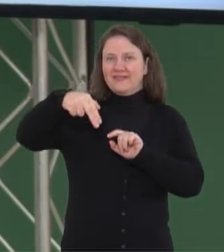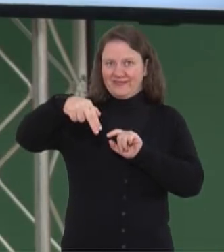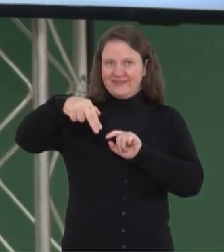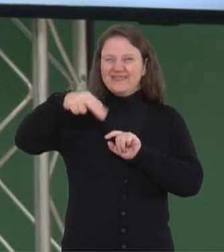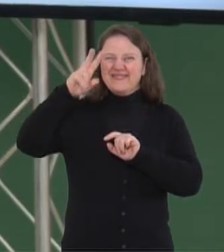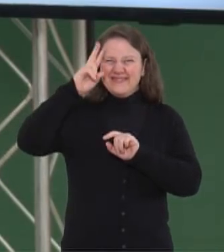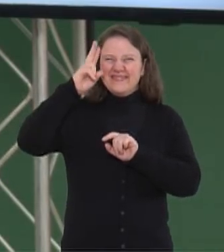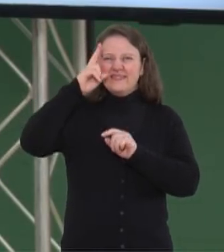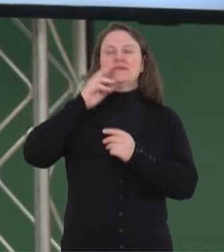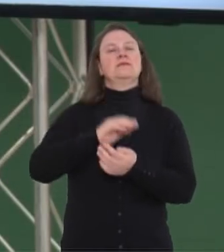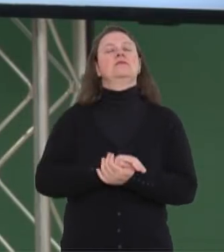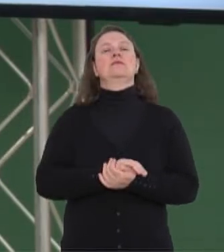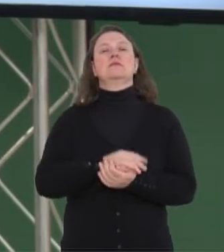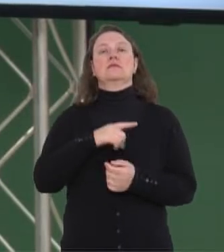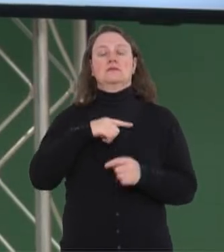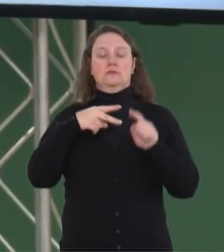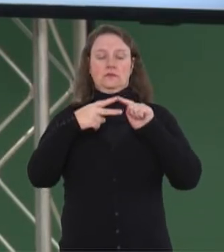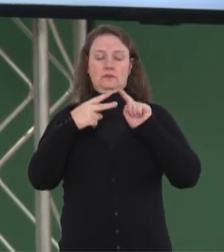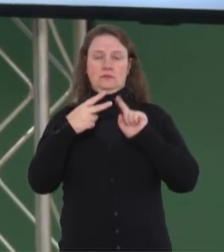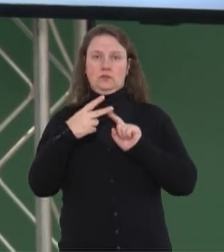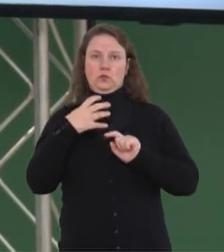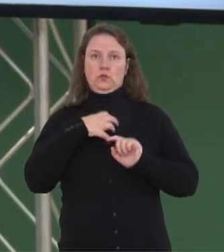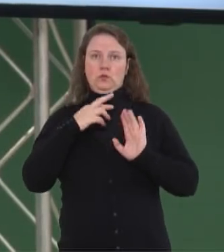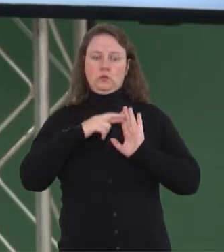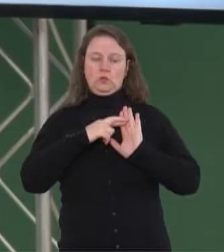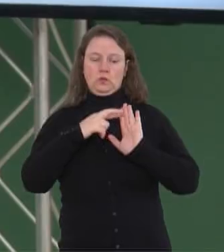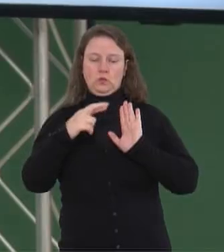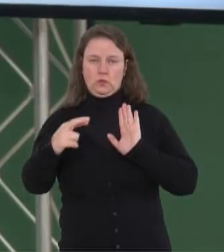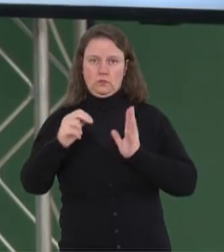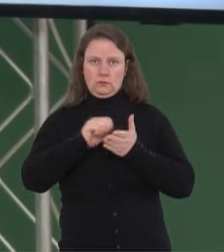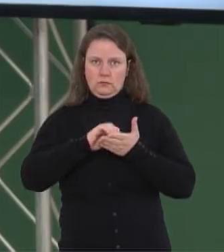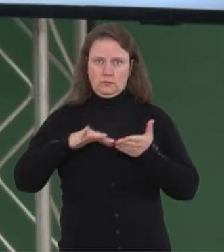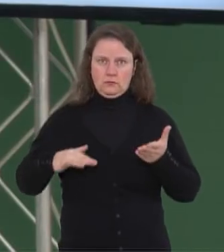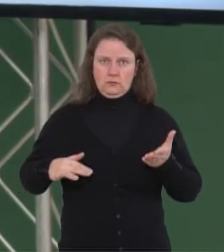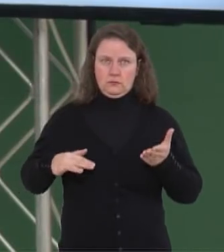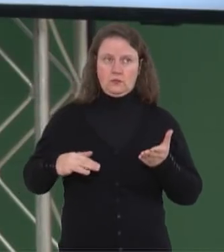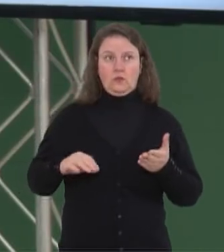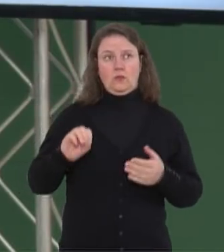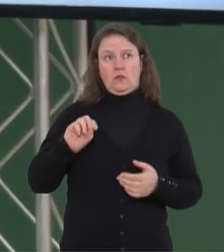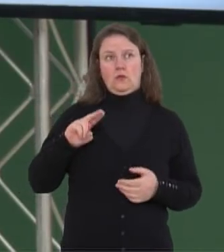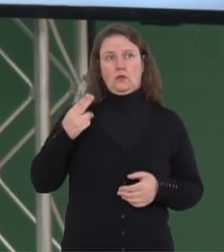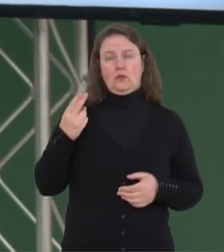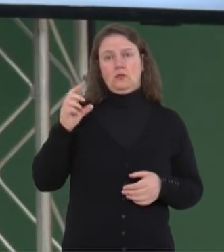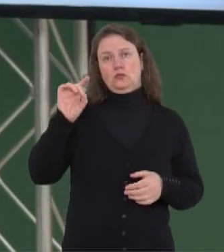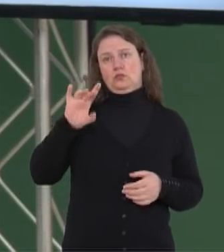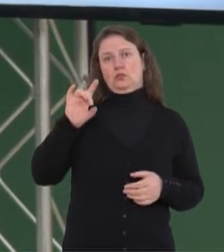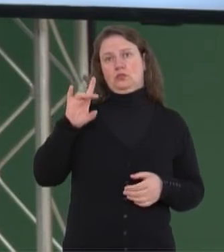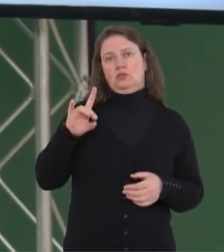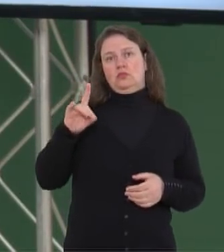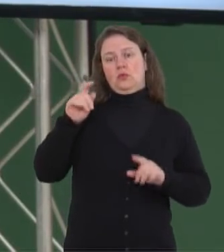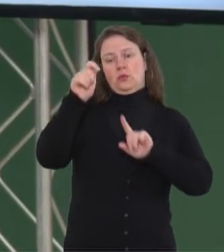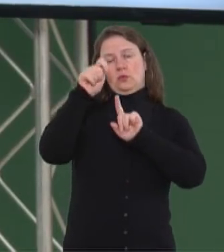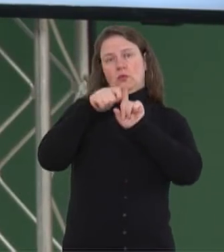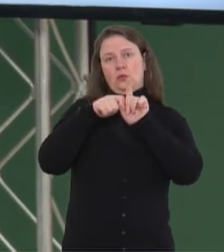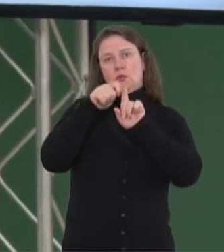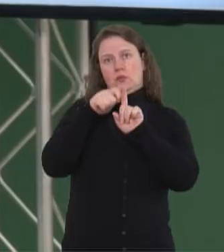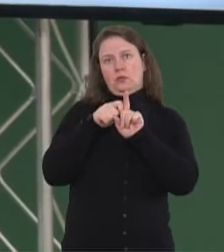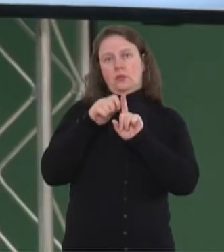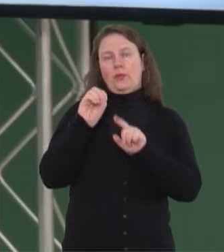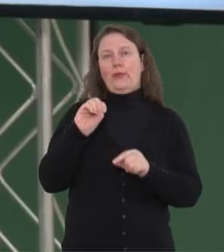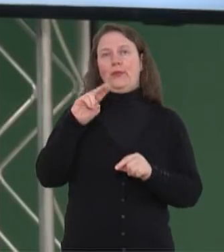importante, eu teria duas formas de responder essa atividade. Ou vocês colocariam só um mês, ou